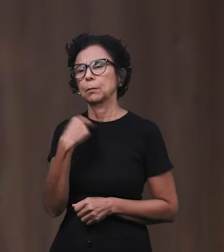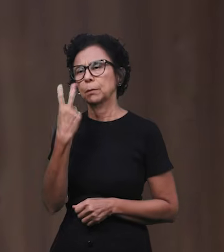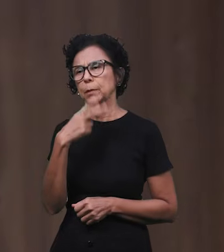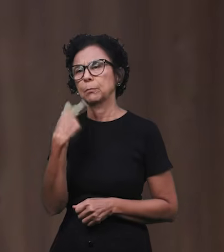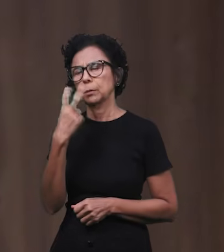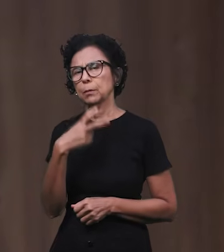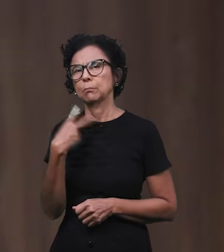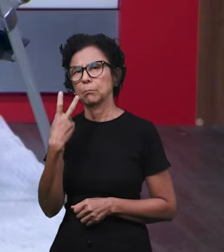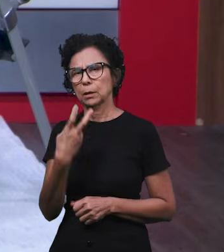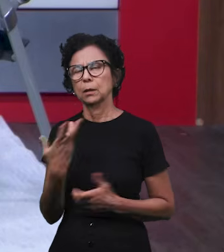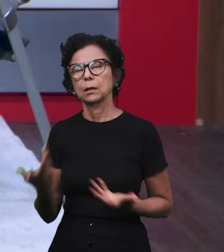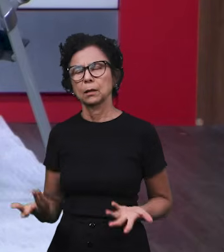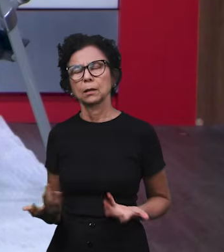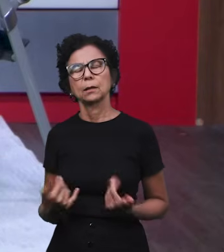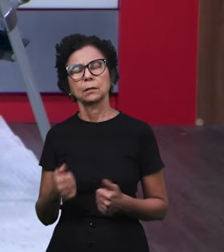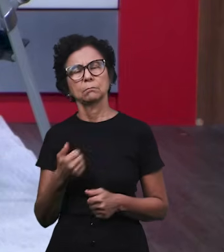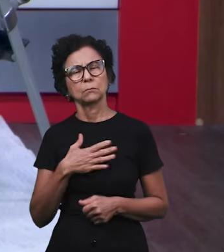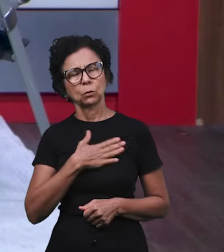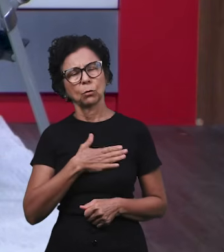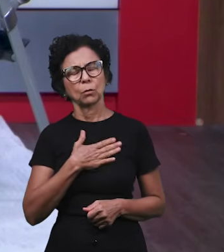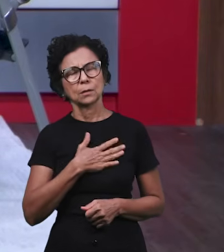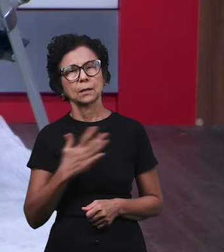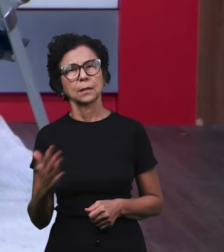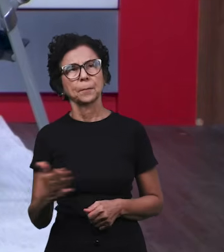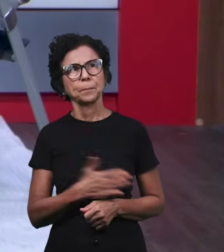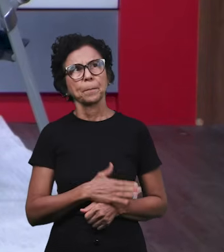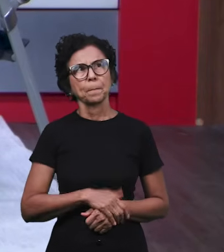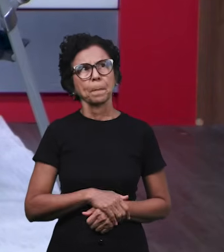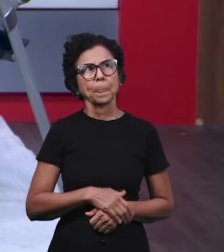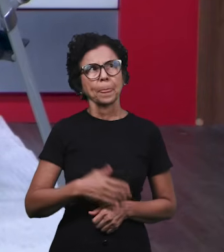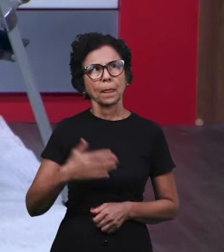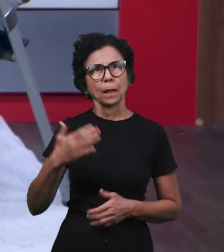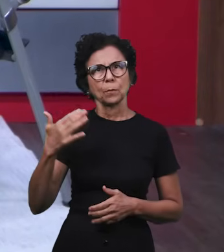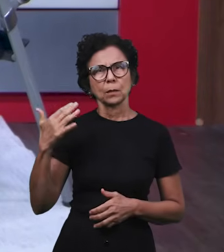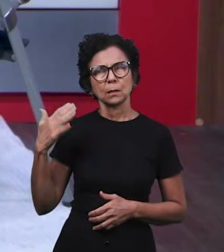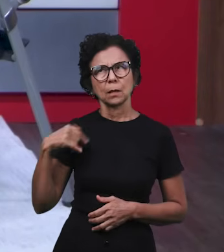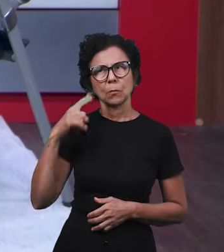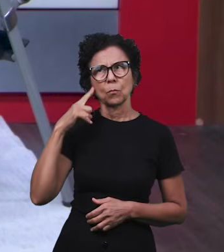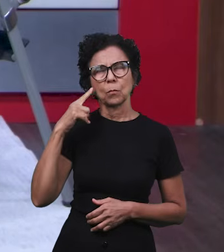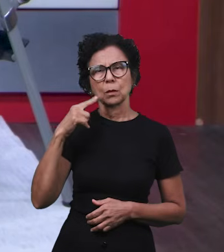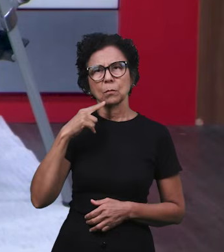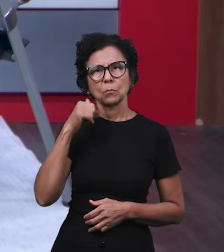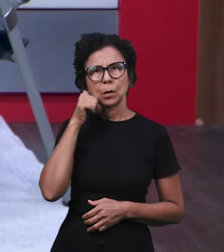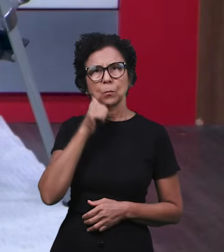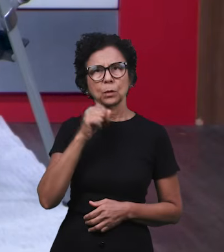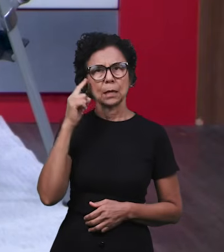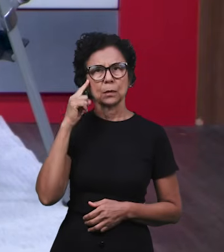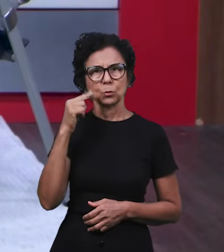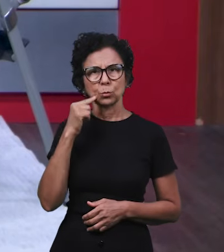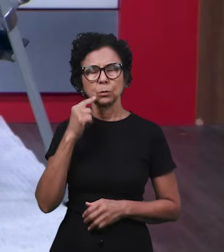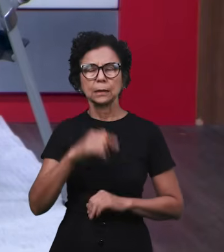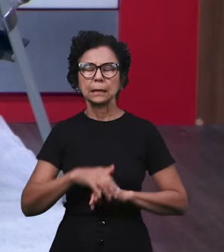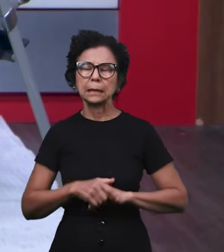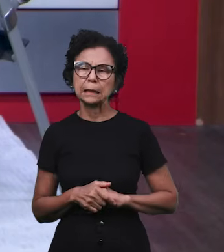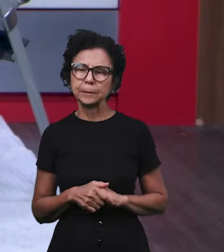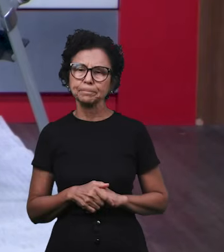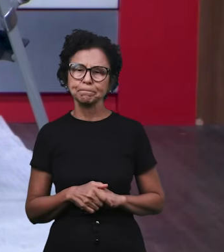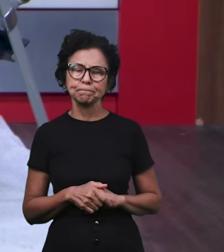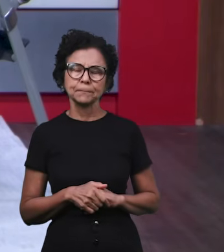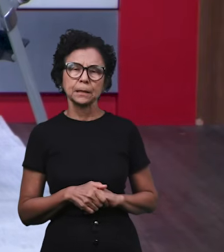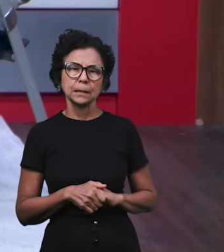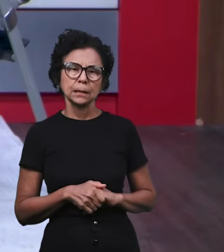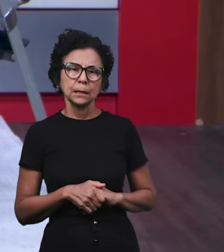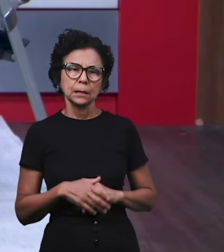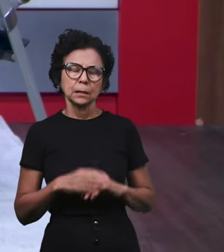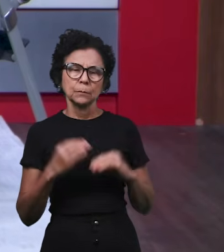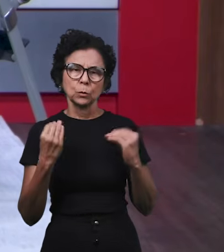tempos atrás, uma surda até mandou uma mensagem, eu tinha colocado uma coisa no meu perfil da rede social, sobre a minha